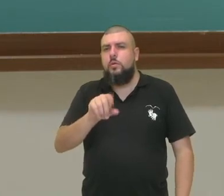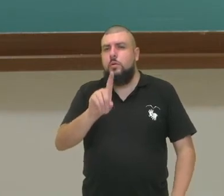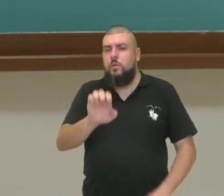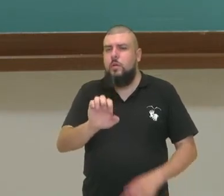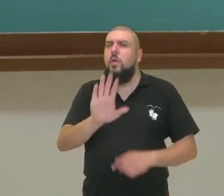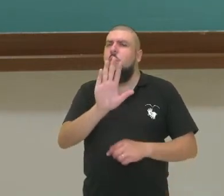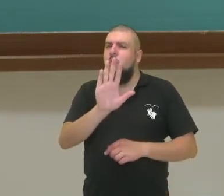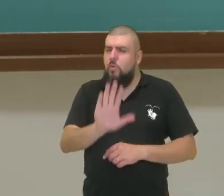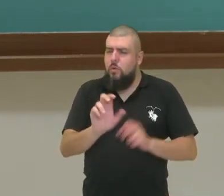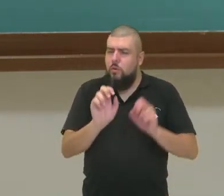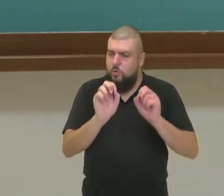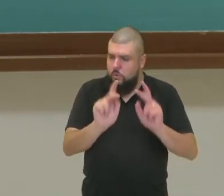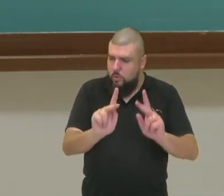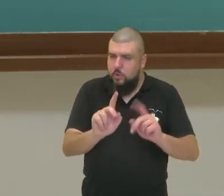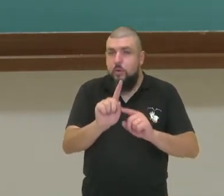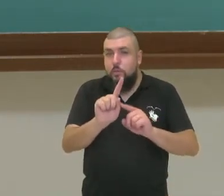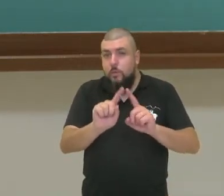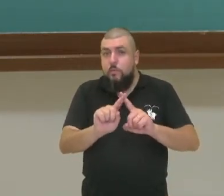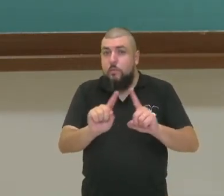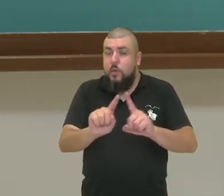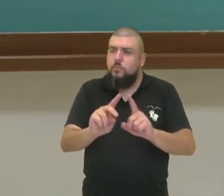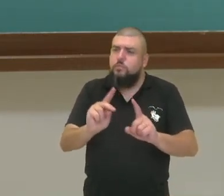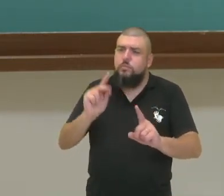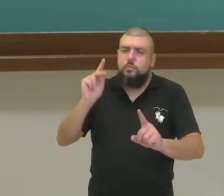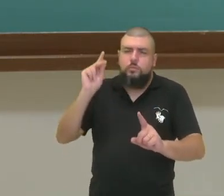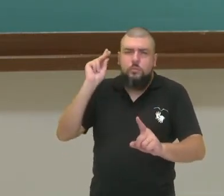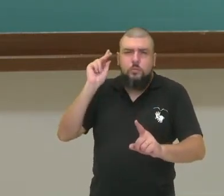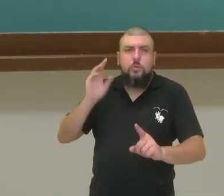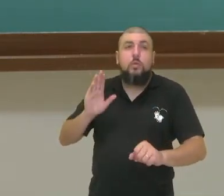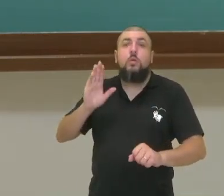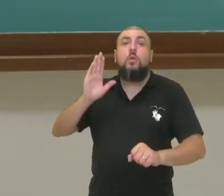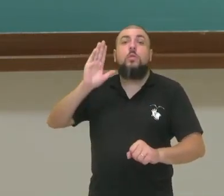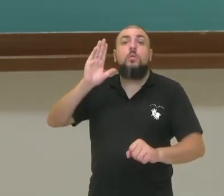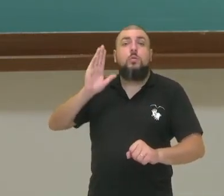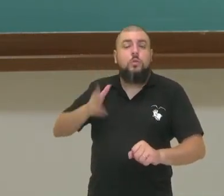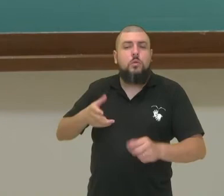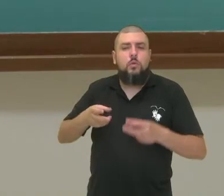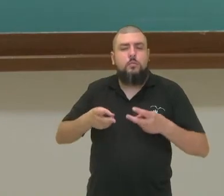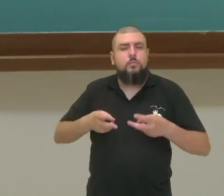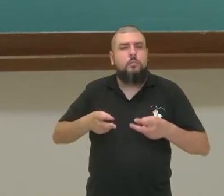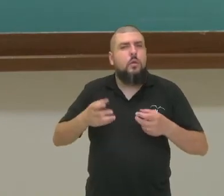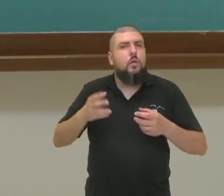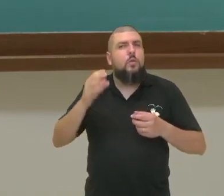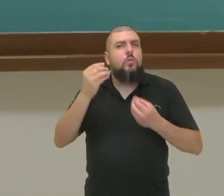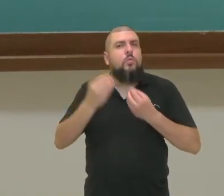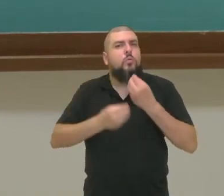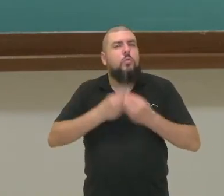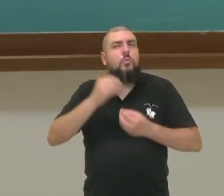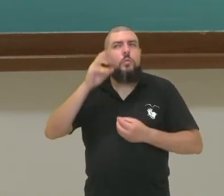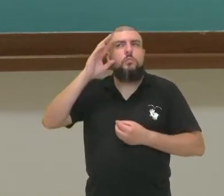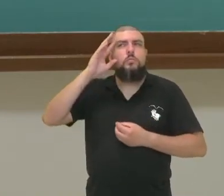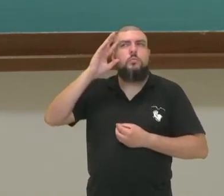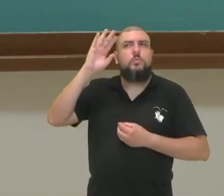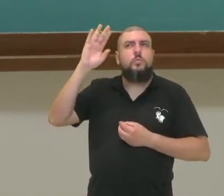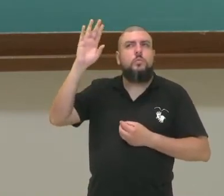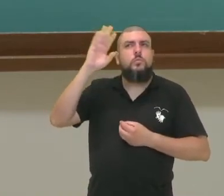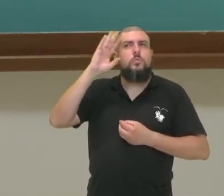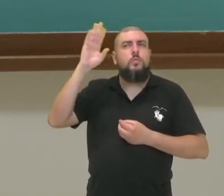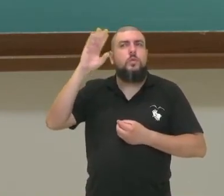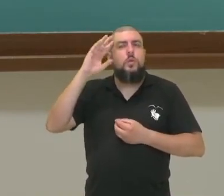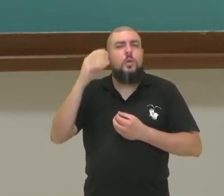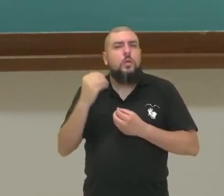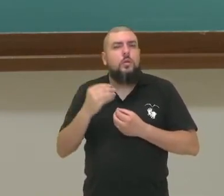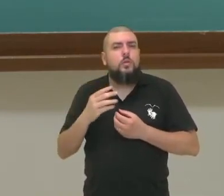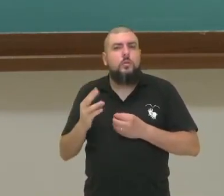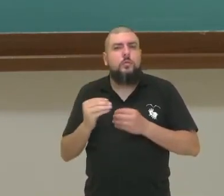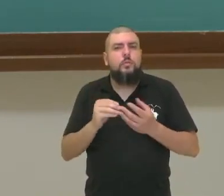é possível perceber um esboço, um desenho das ideias sobre a teoria do